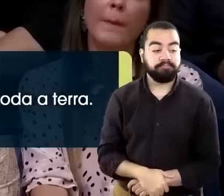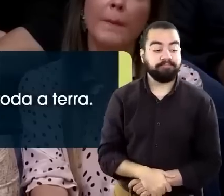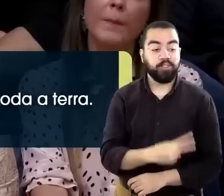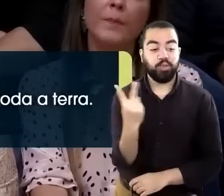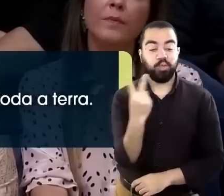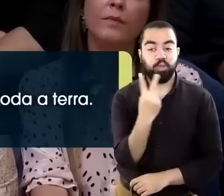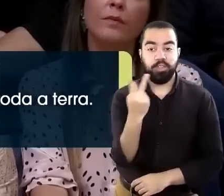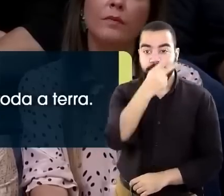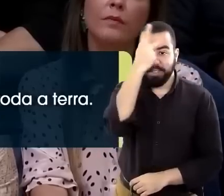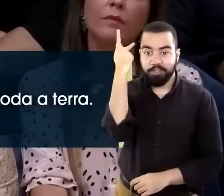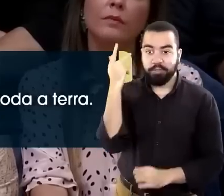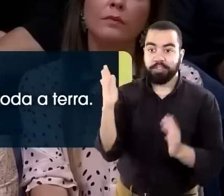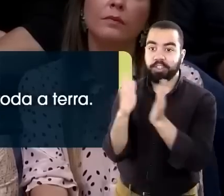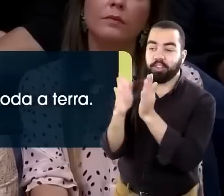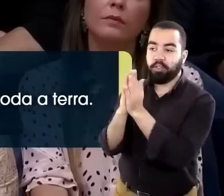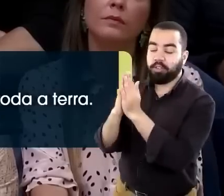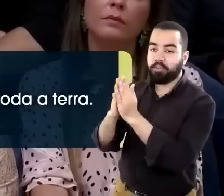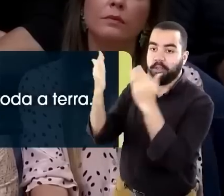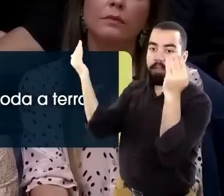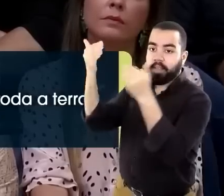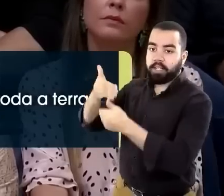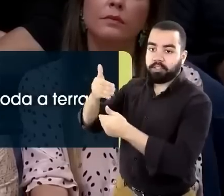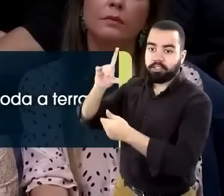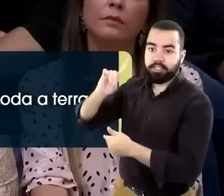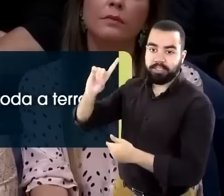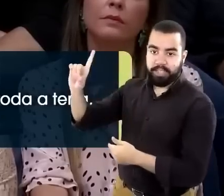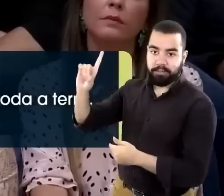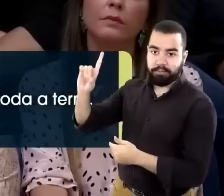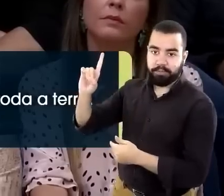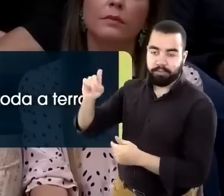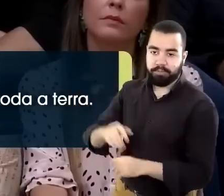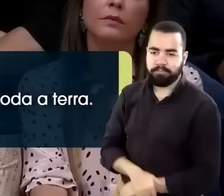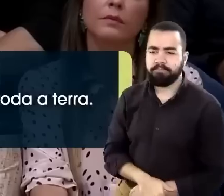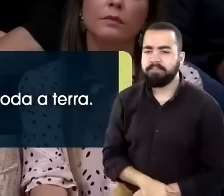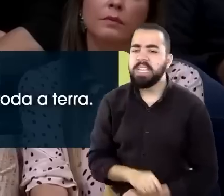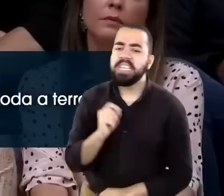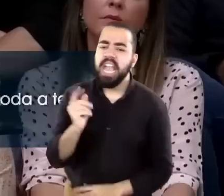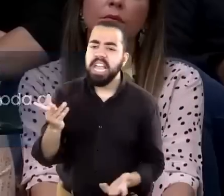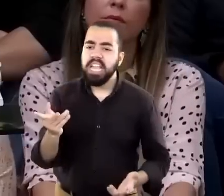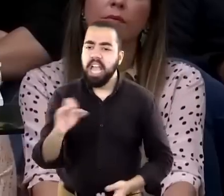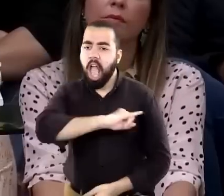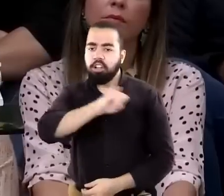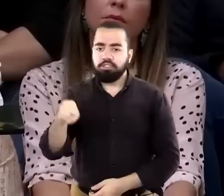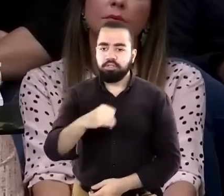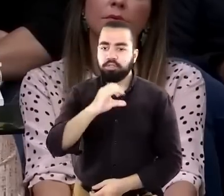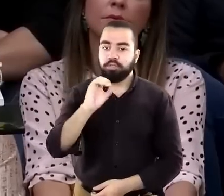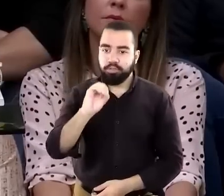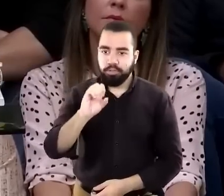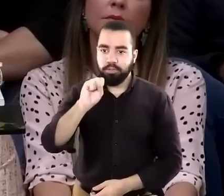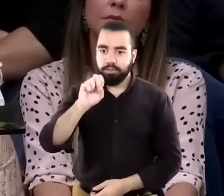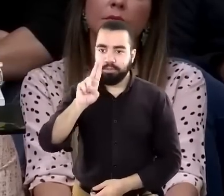dois ungidos que assistem junto ao Senhor de toda a terra. Quem são eles? Josué, o